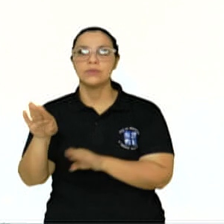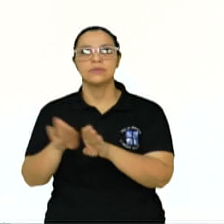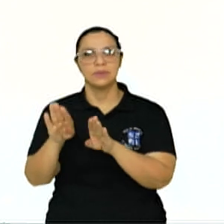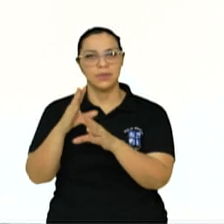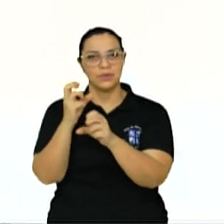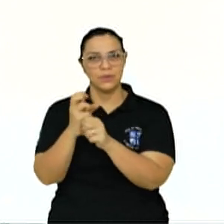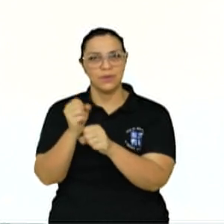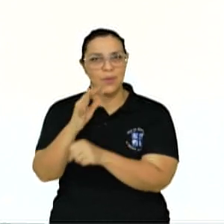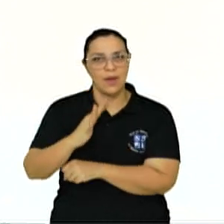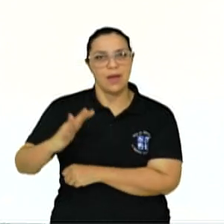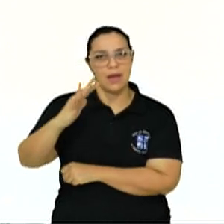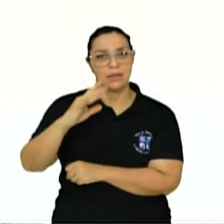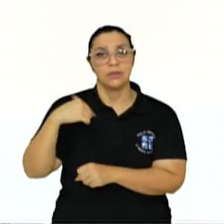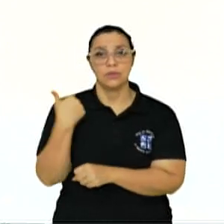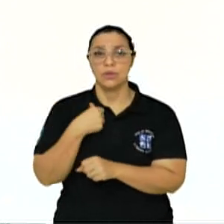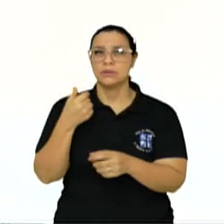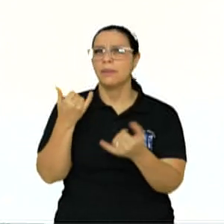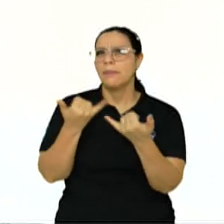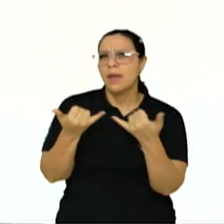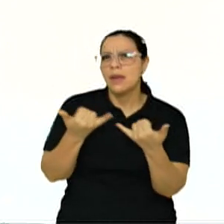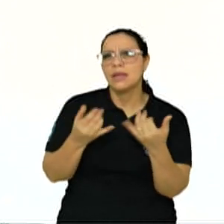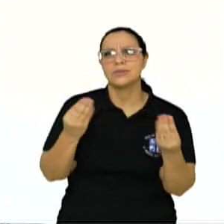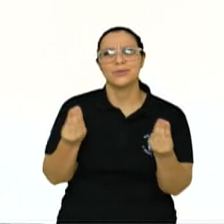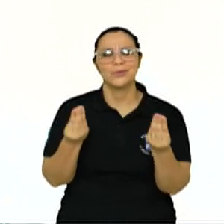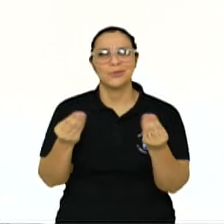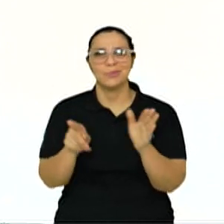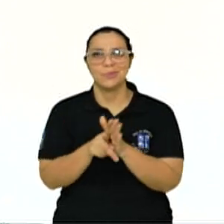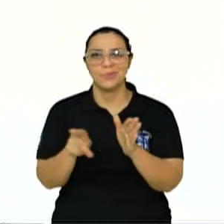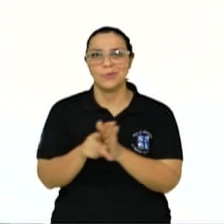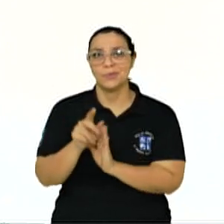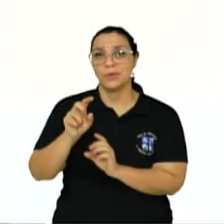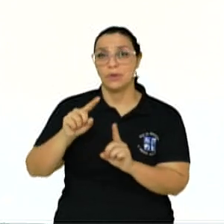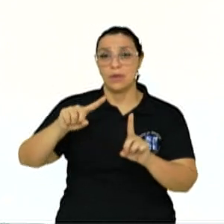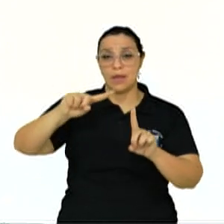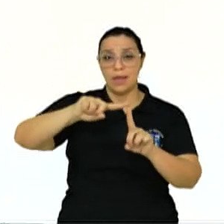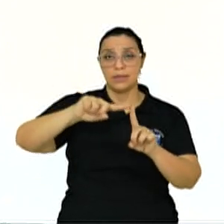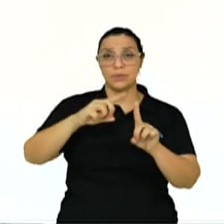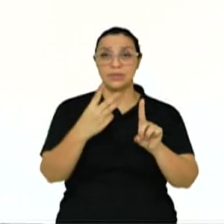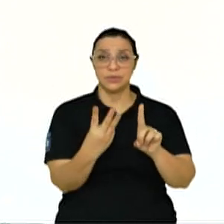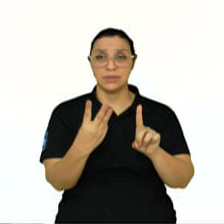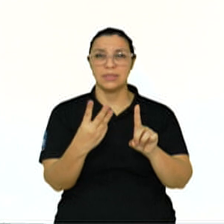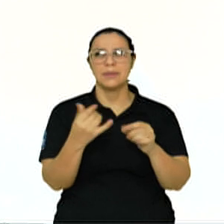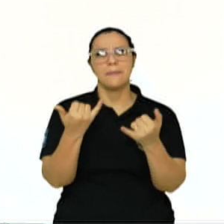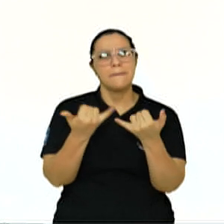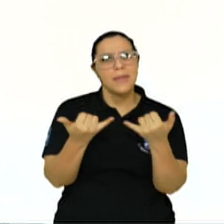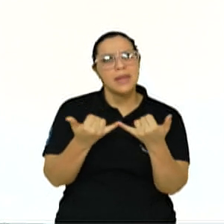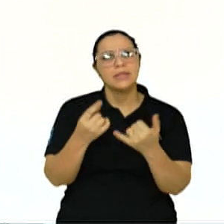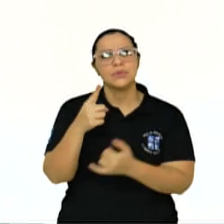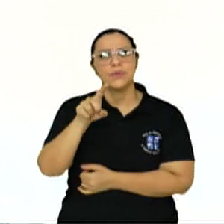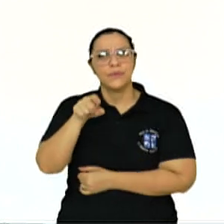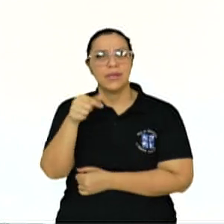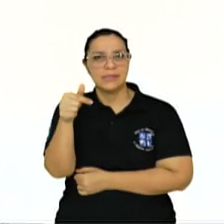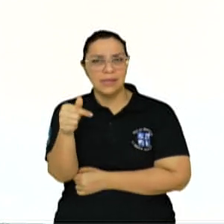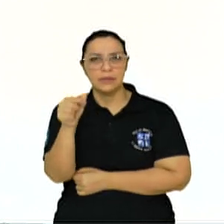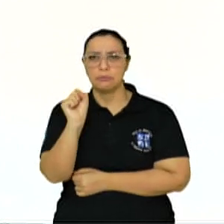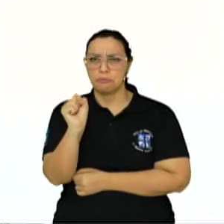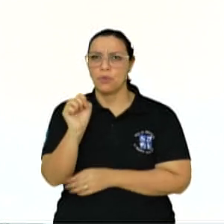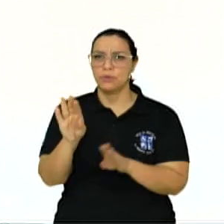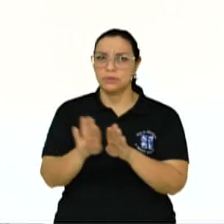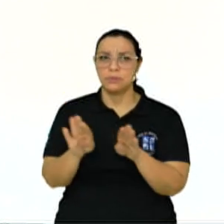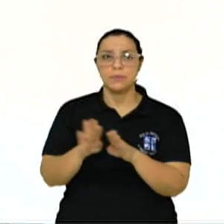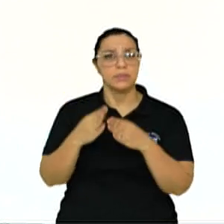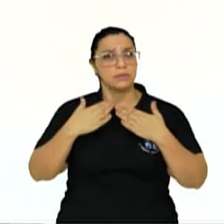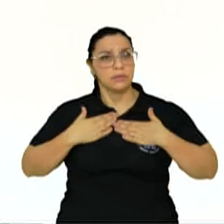base. Aqui, usei aproximadamente, para a raiz quadrada de 3, eu usei um valor aproximado de 1,7. Mas